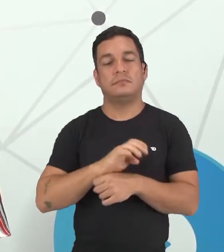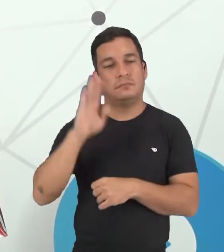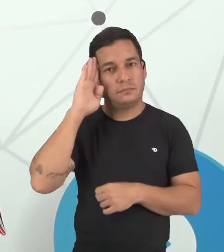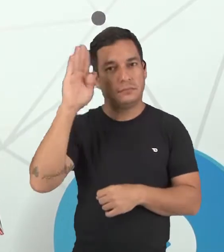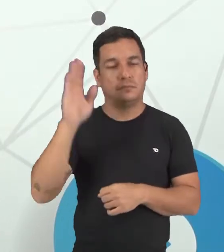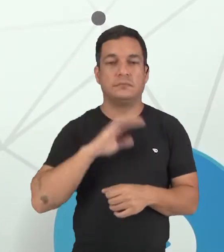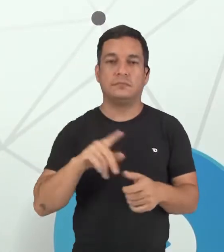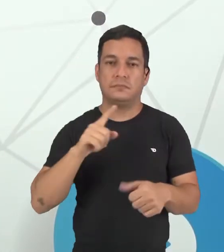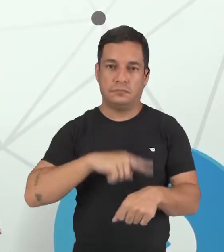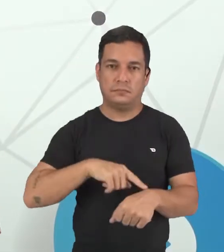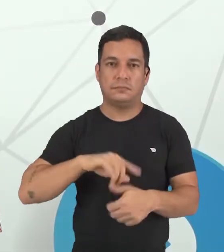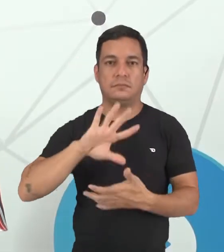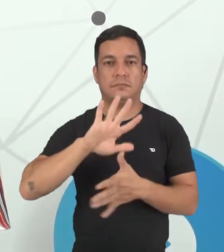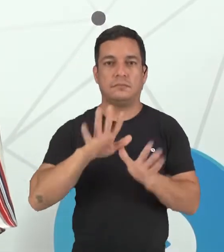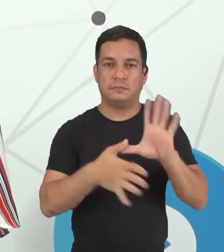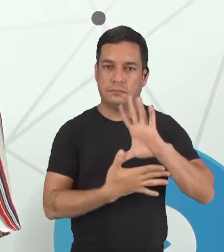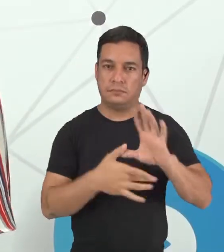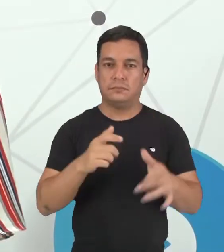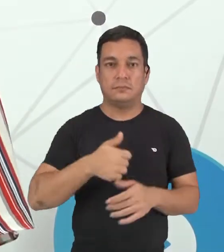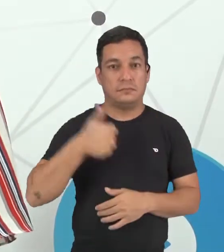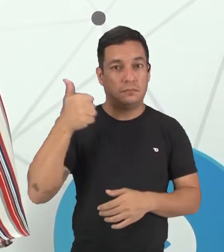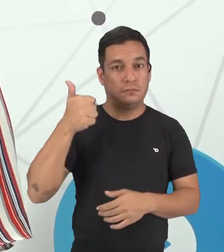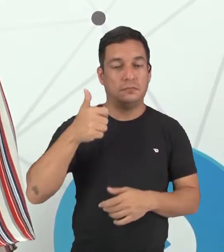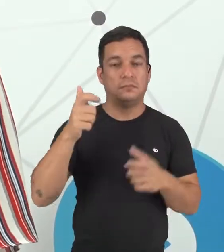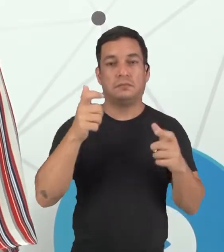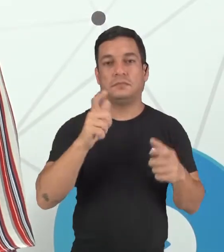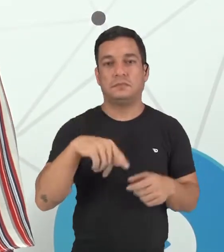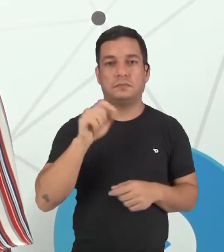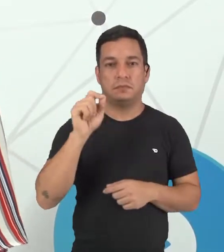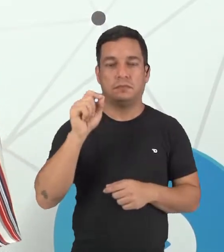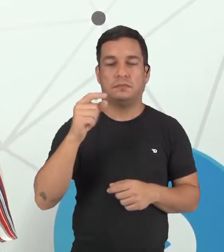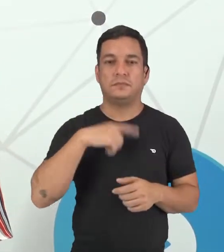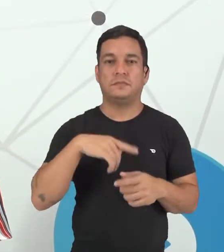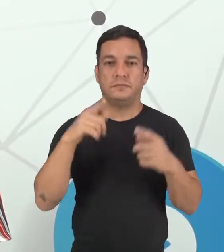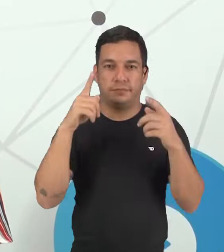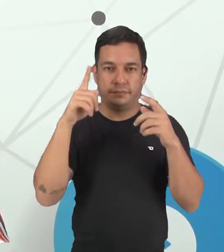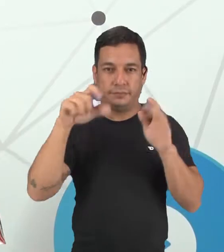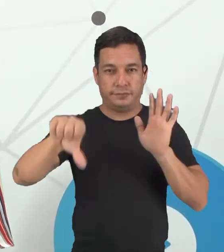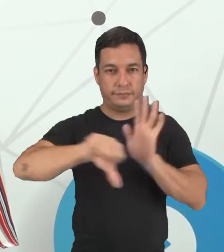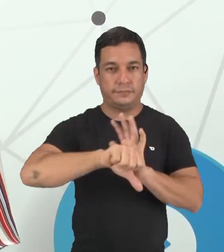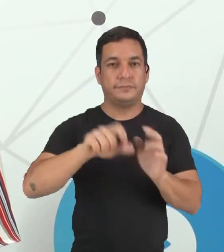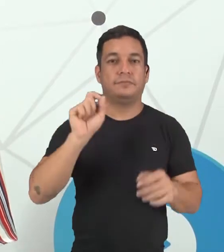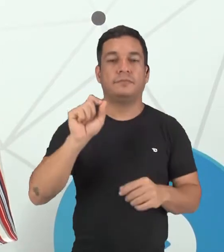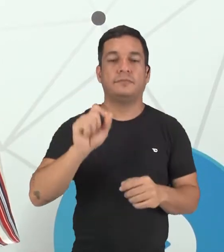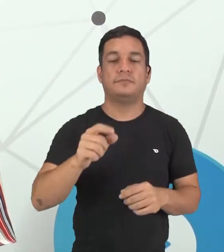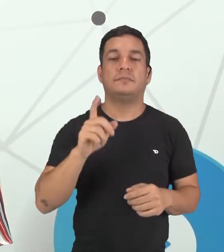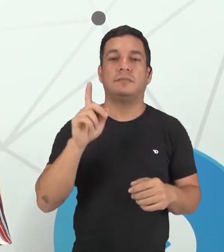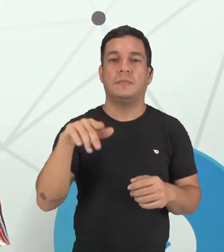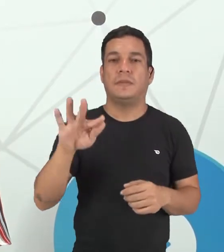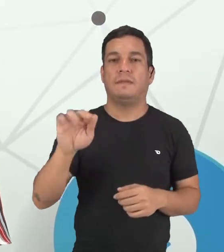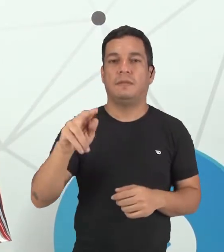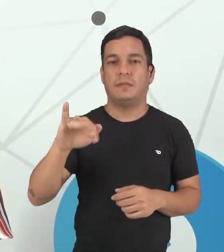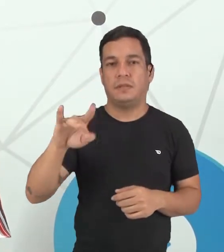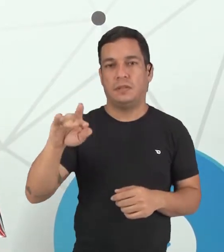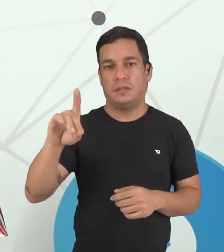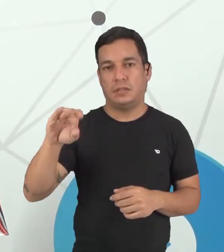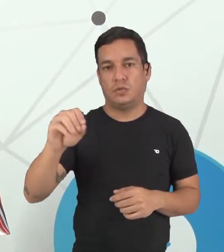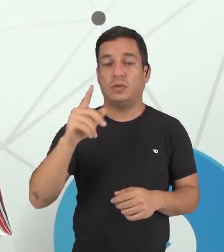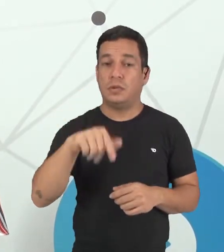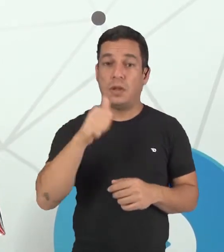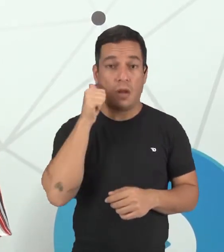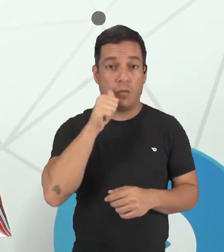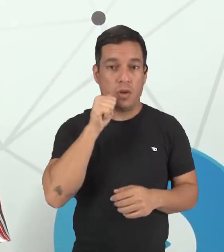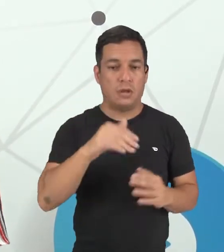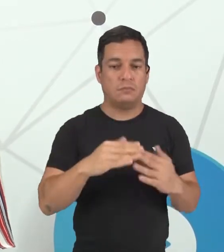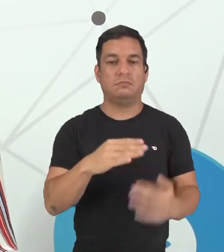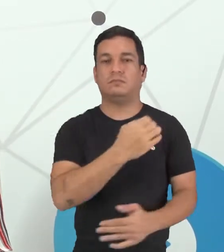durante esse período de pandemia, o primeiro lugar no ranking no crime de feminicídio, que é aquele crime em que simplesmente a